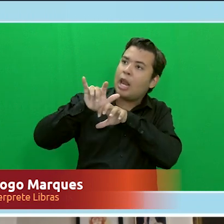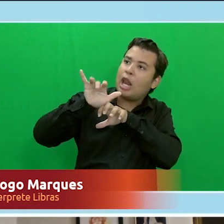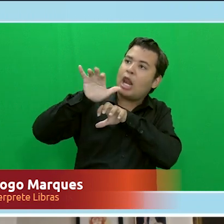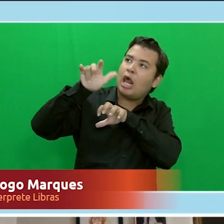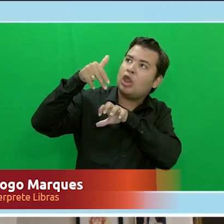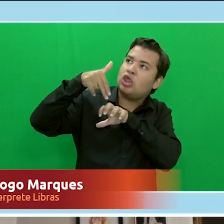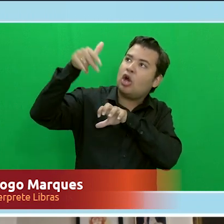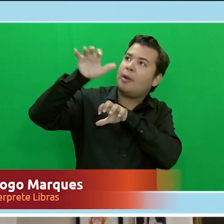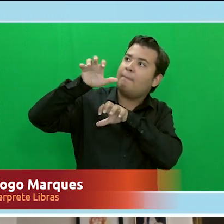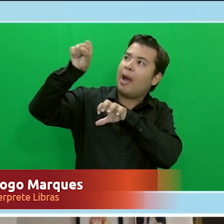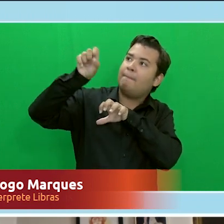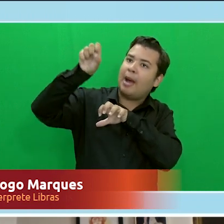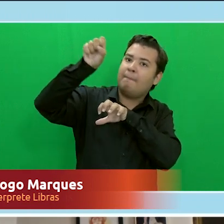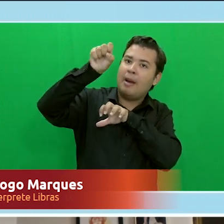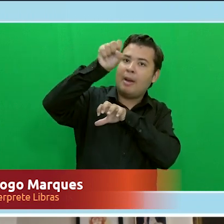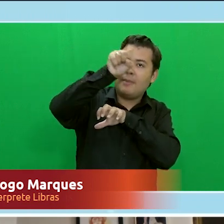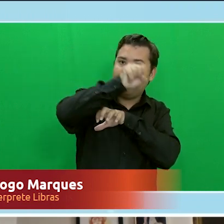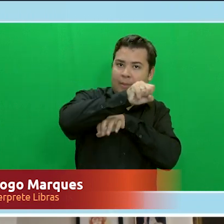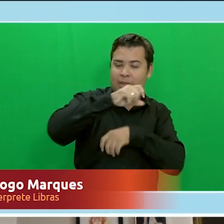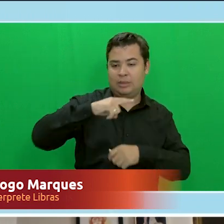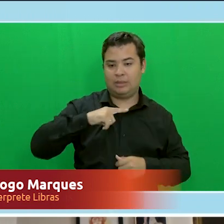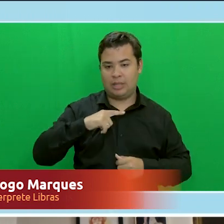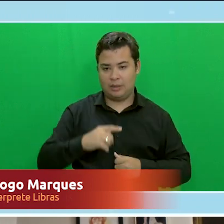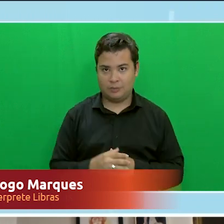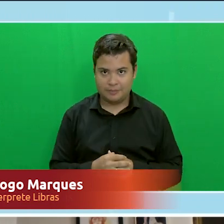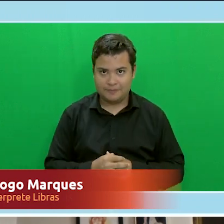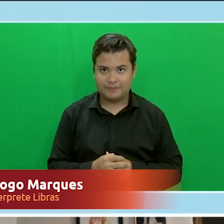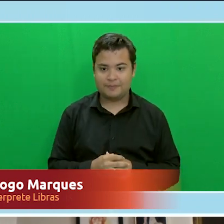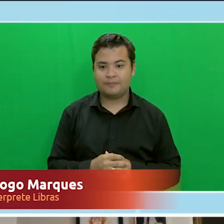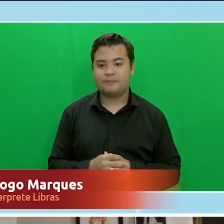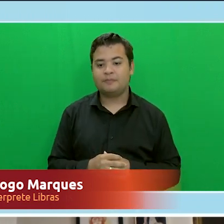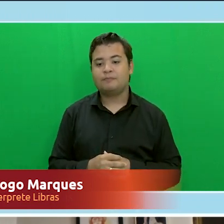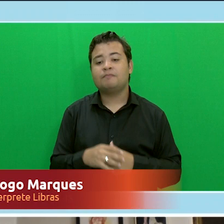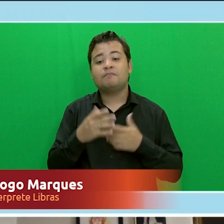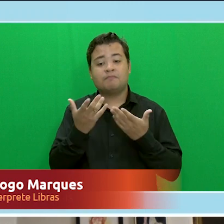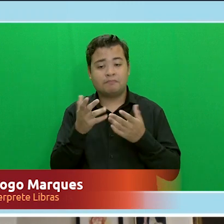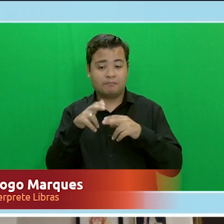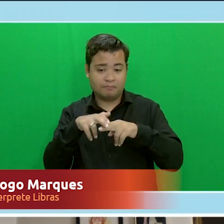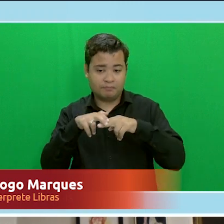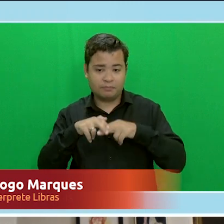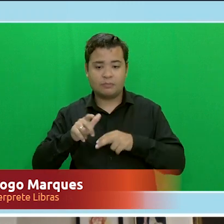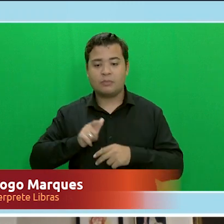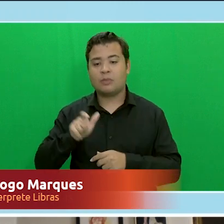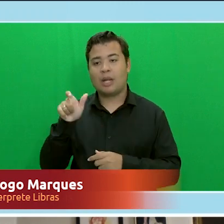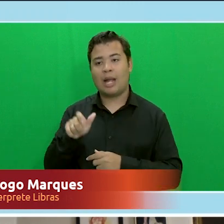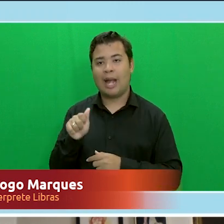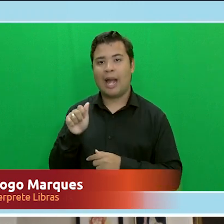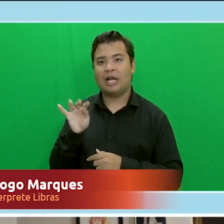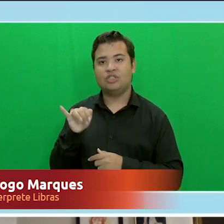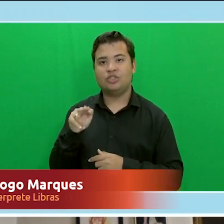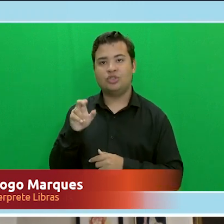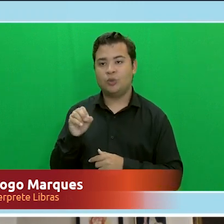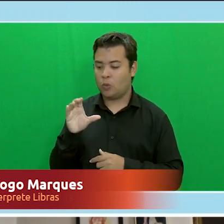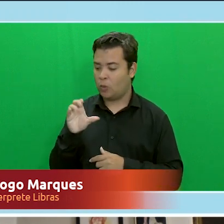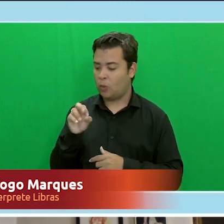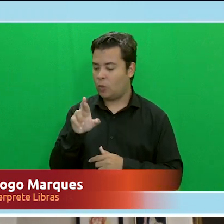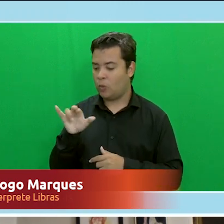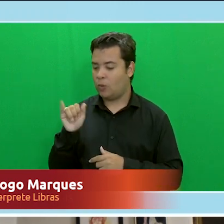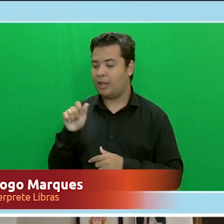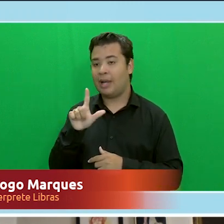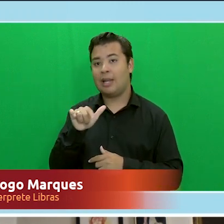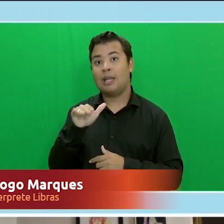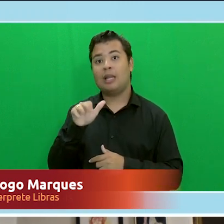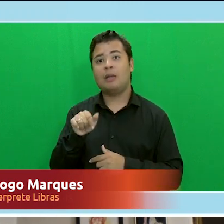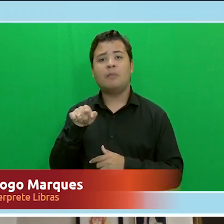é a ocupação do interior do Brasil. Tanto é que o Atílio Correia Lima